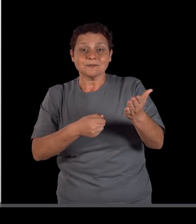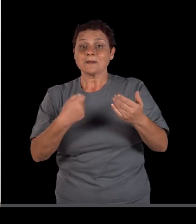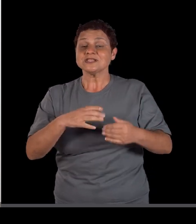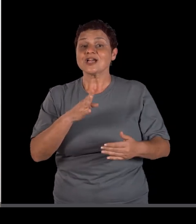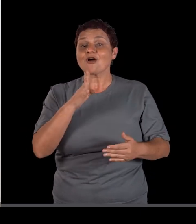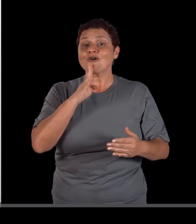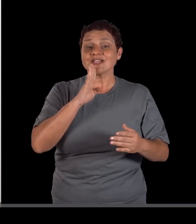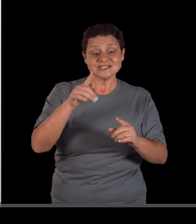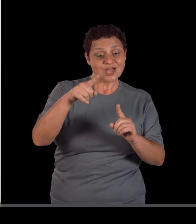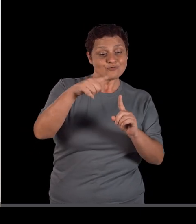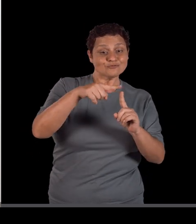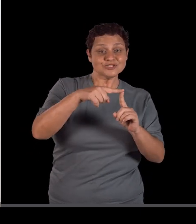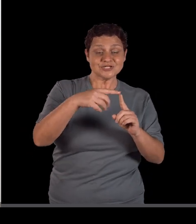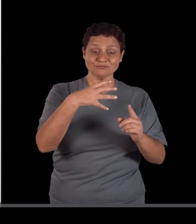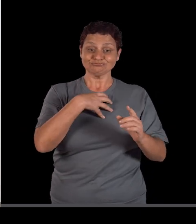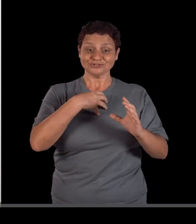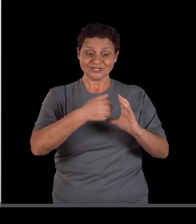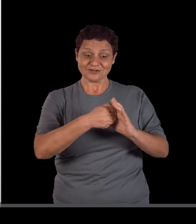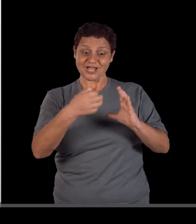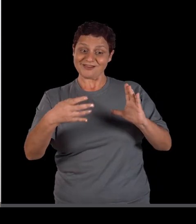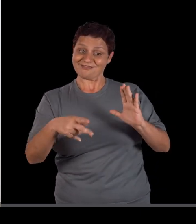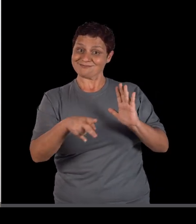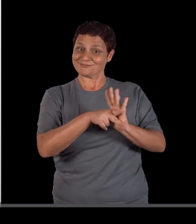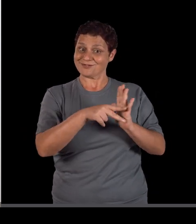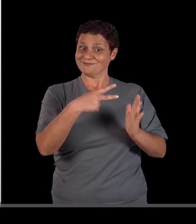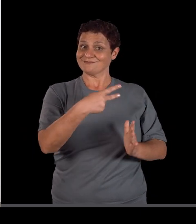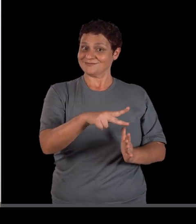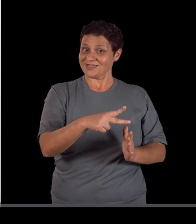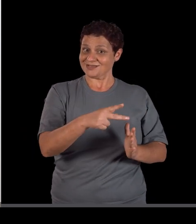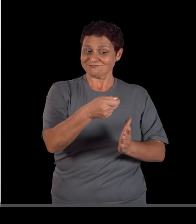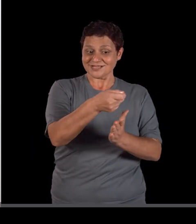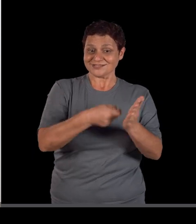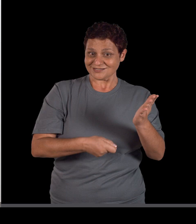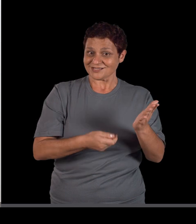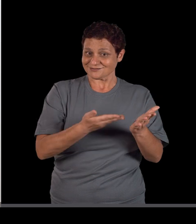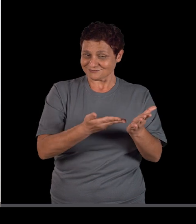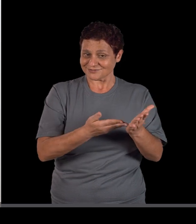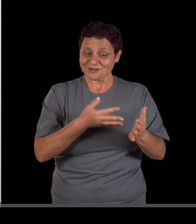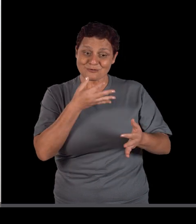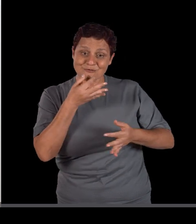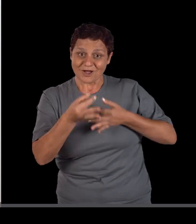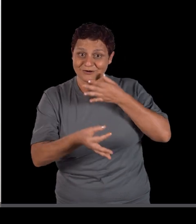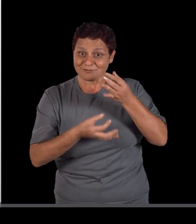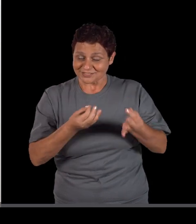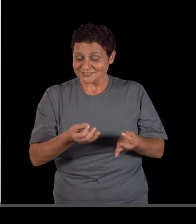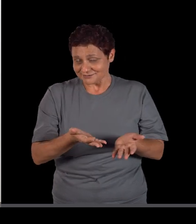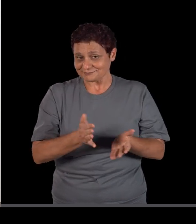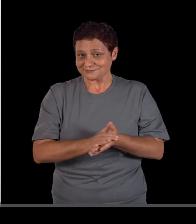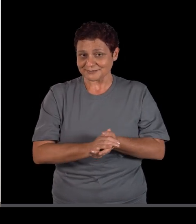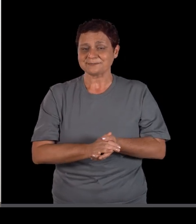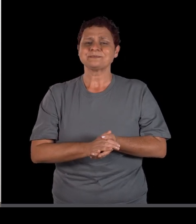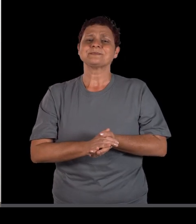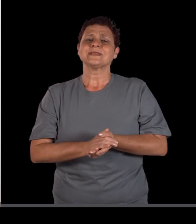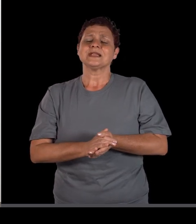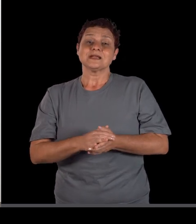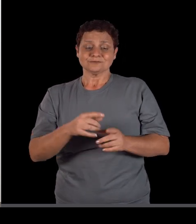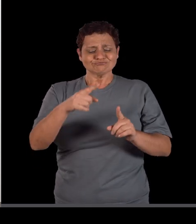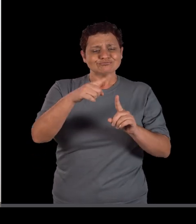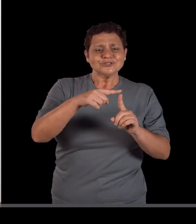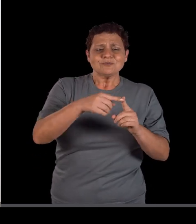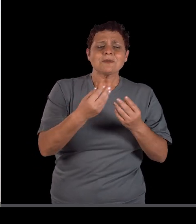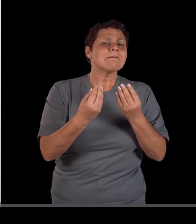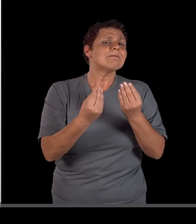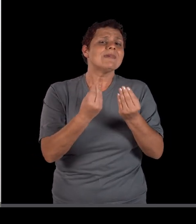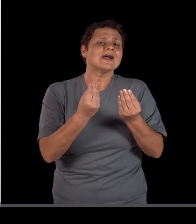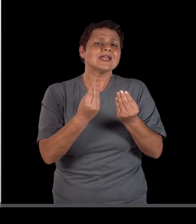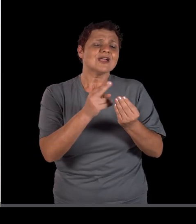conhecer a tipologia a que pertence um texto dissertativo argumentativo, por exemplo. Por que tipologia?